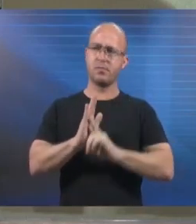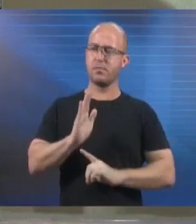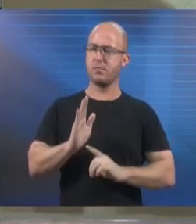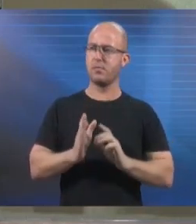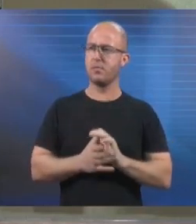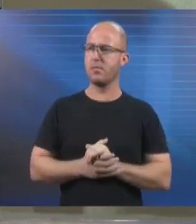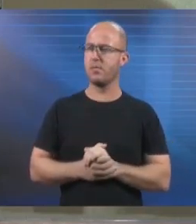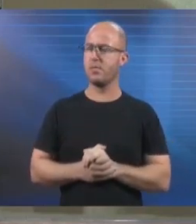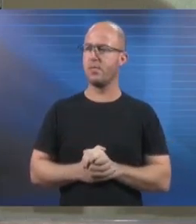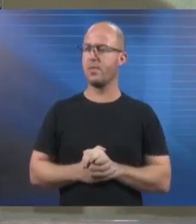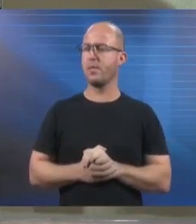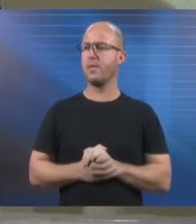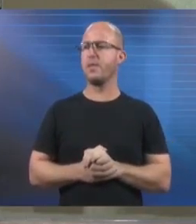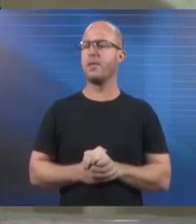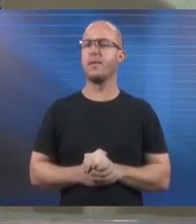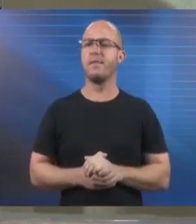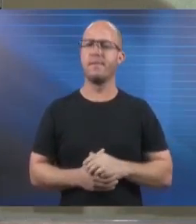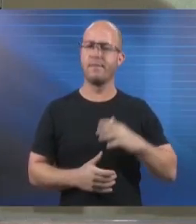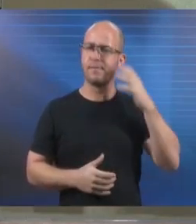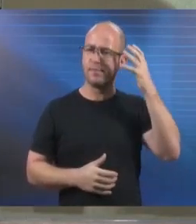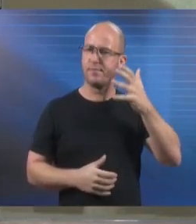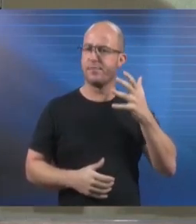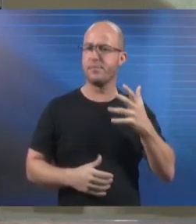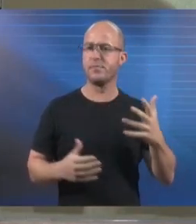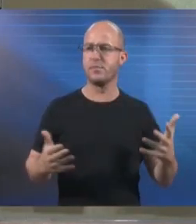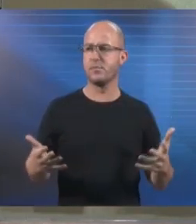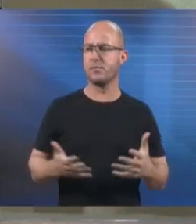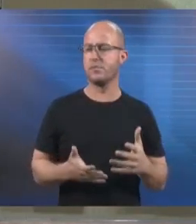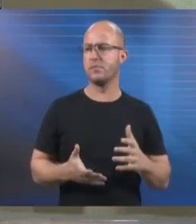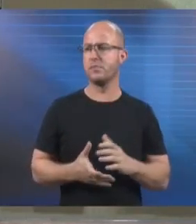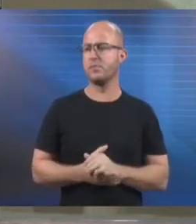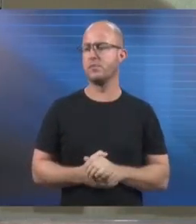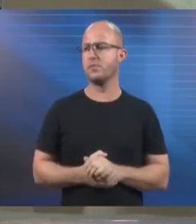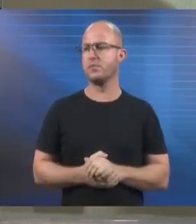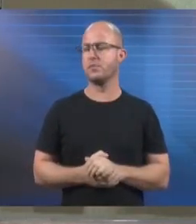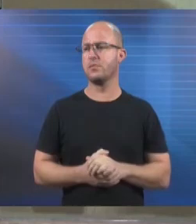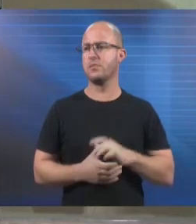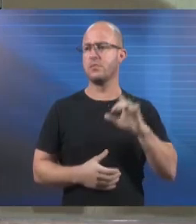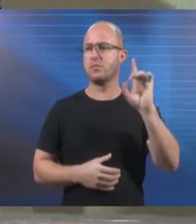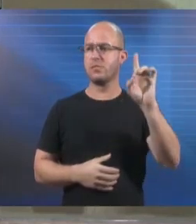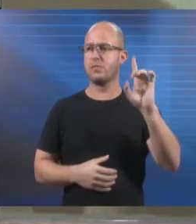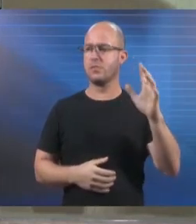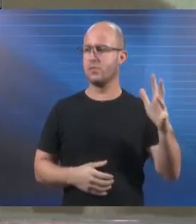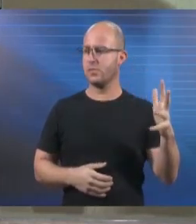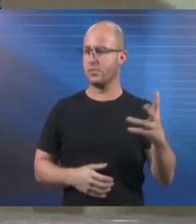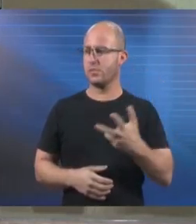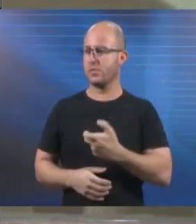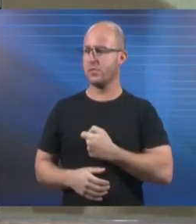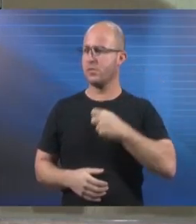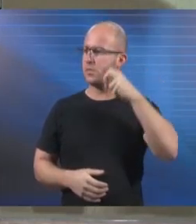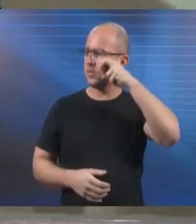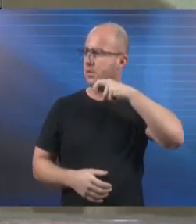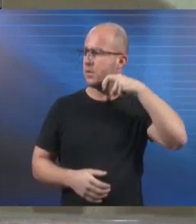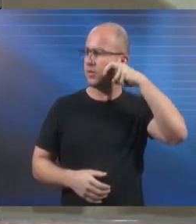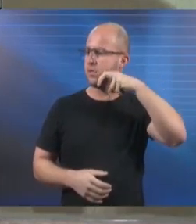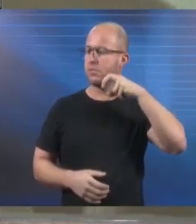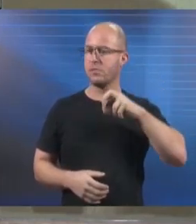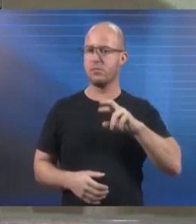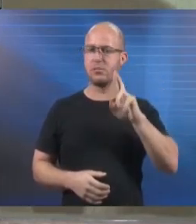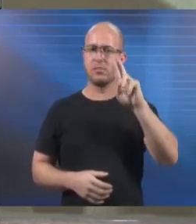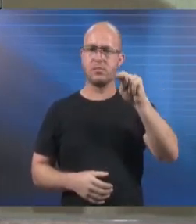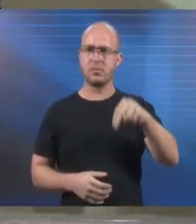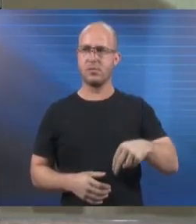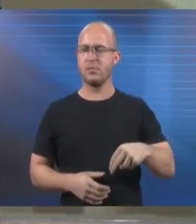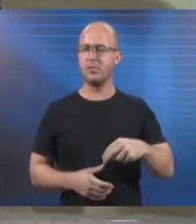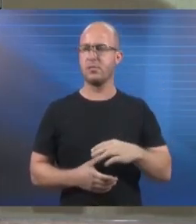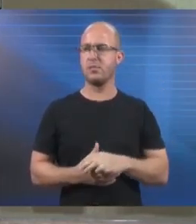direitos é esse meu pronunciamento de hoje Presidente Deus salve Natal e o Rio Grande